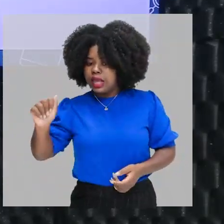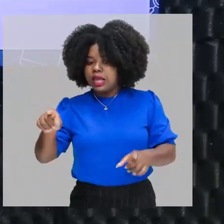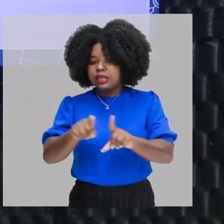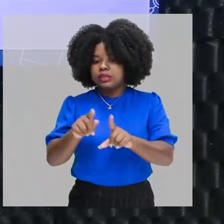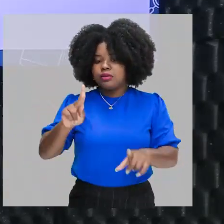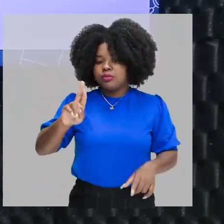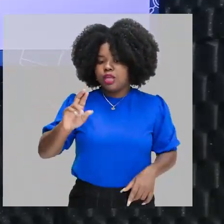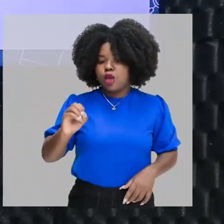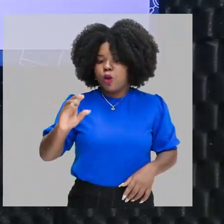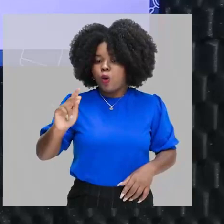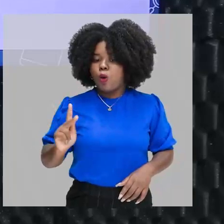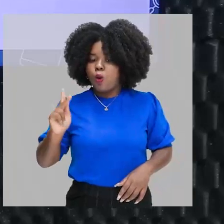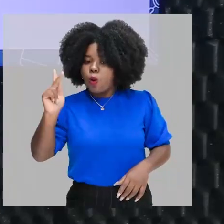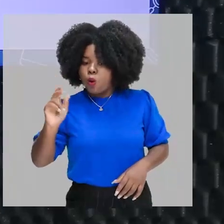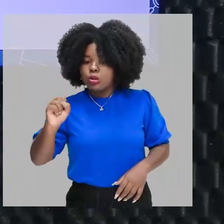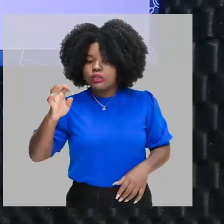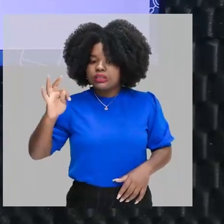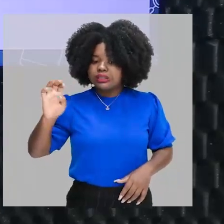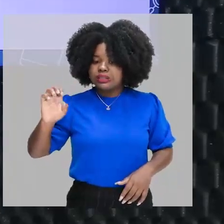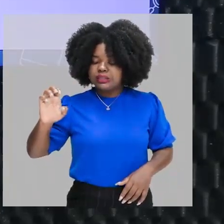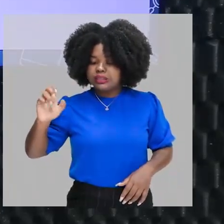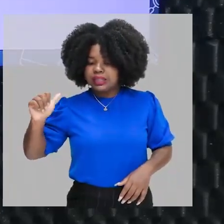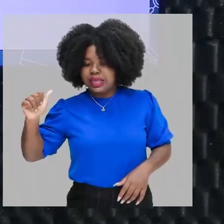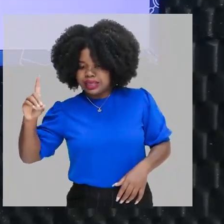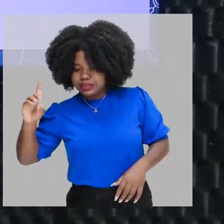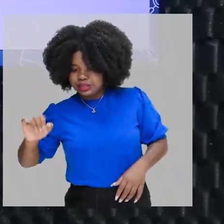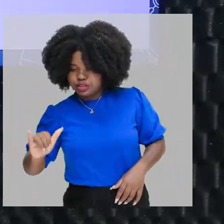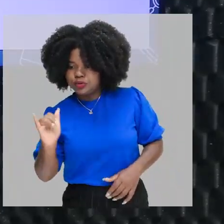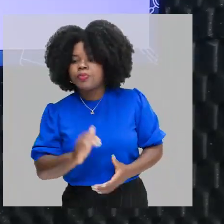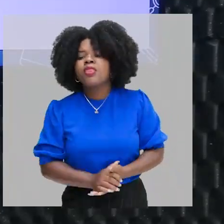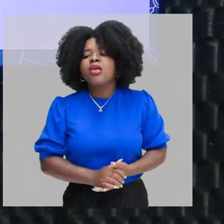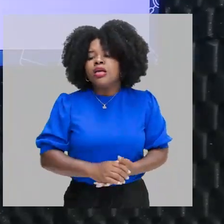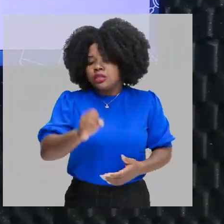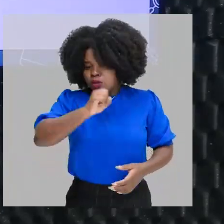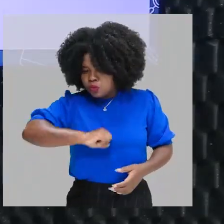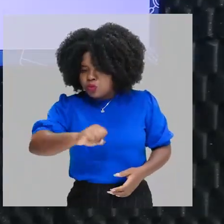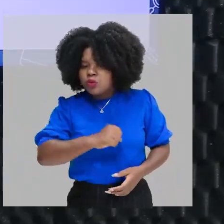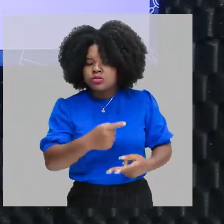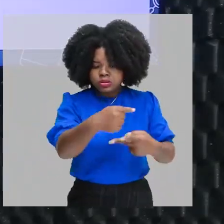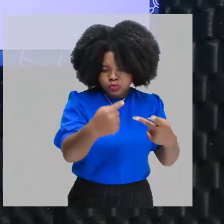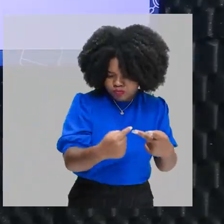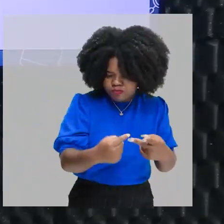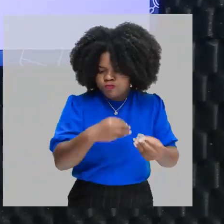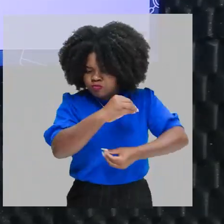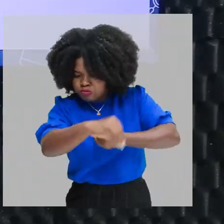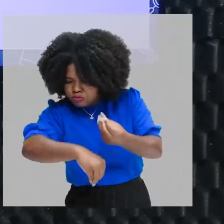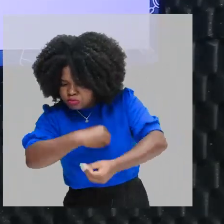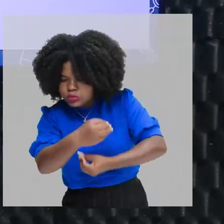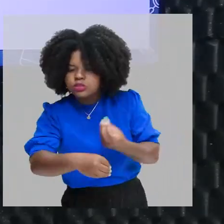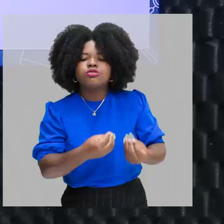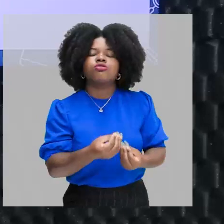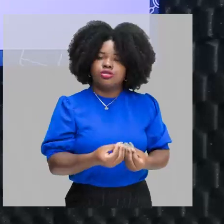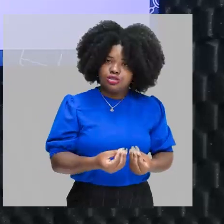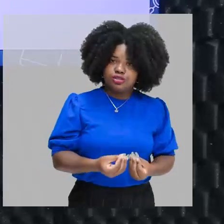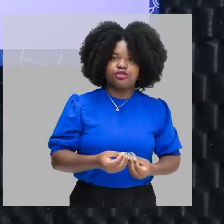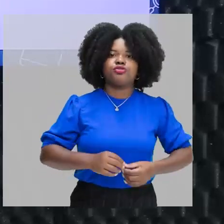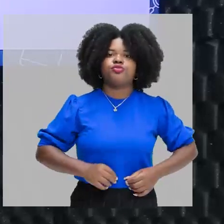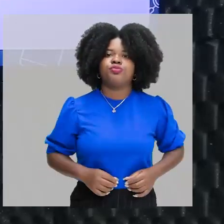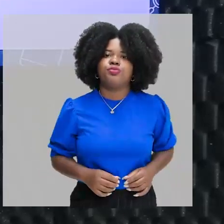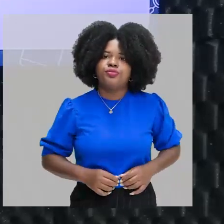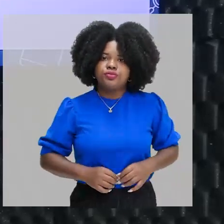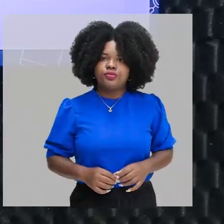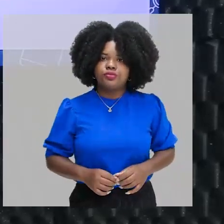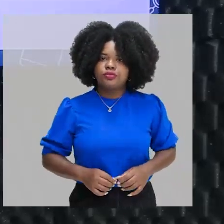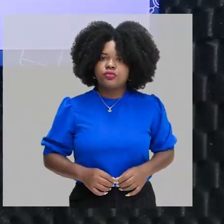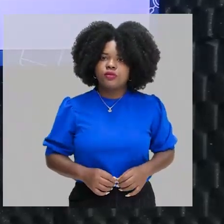que antecederam o reggae. O reggae, então, pegou um pouquinho desses movimentos para criar o seu próprio ritmo e a sua própria